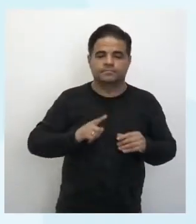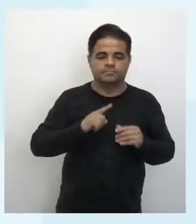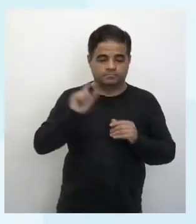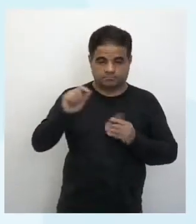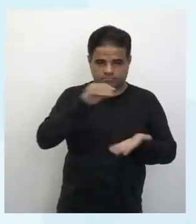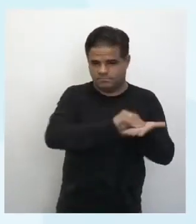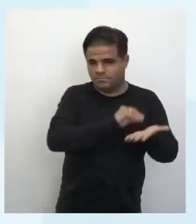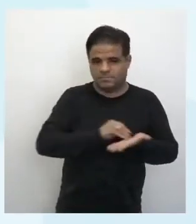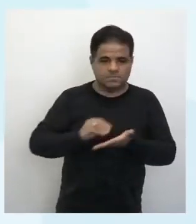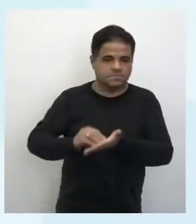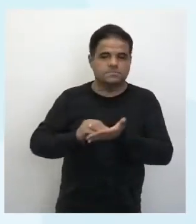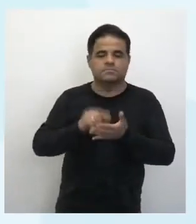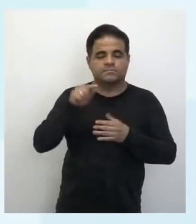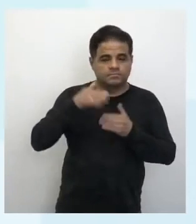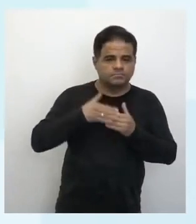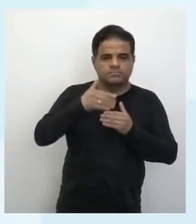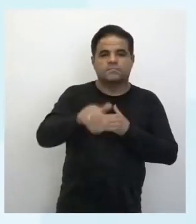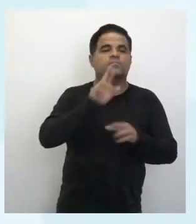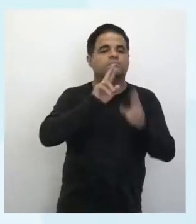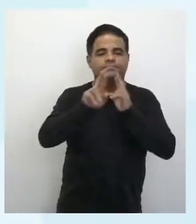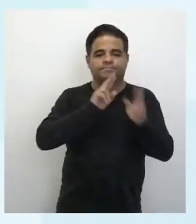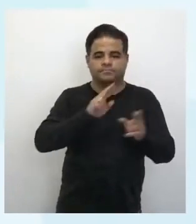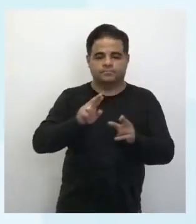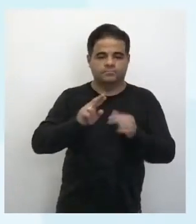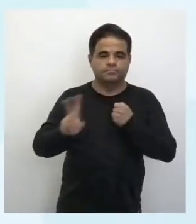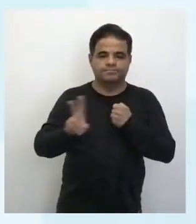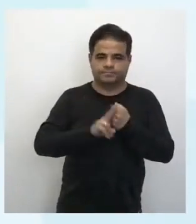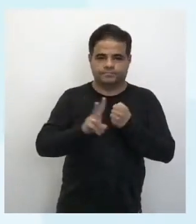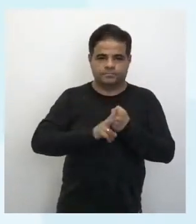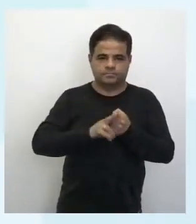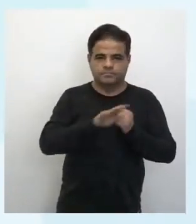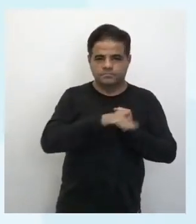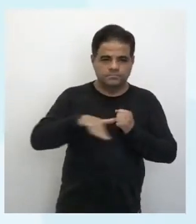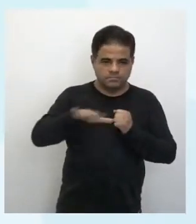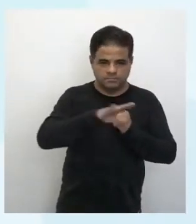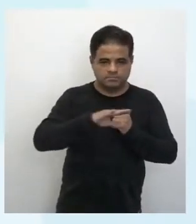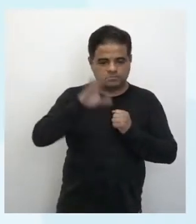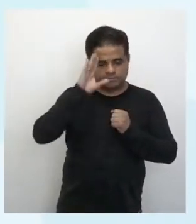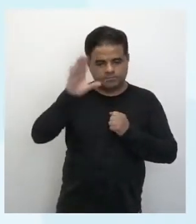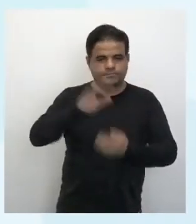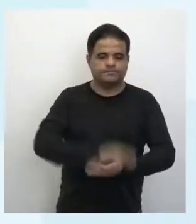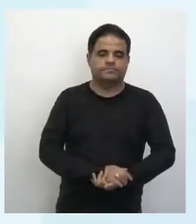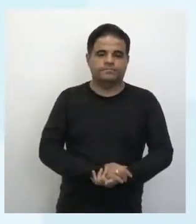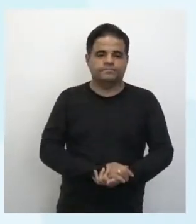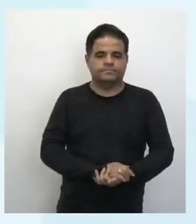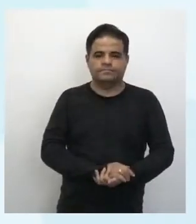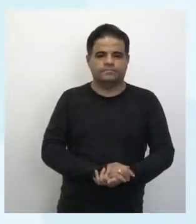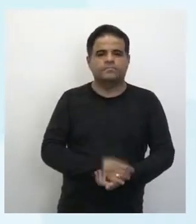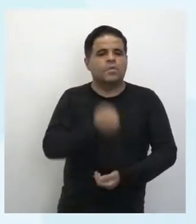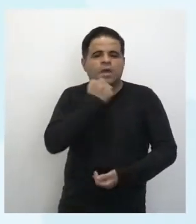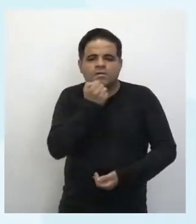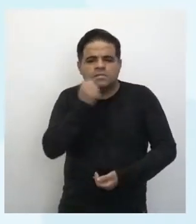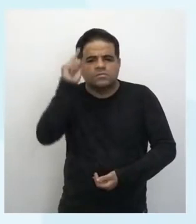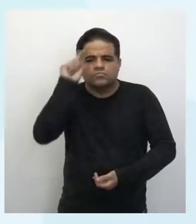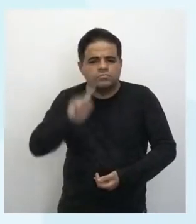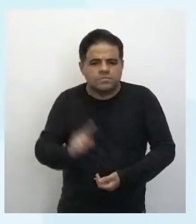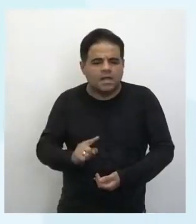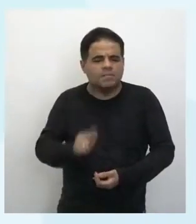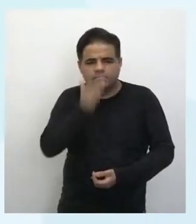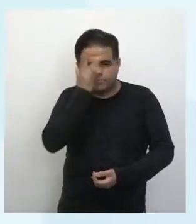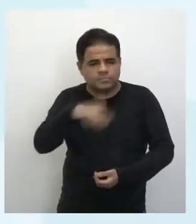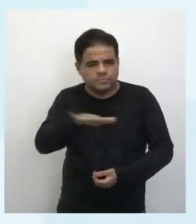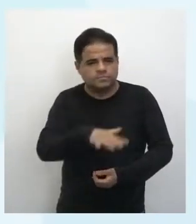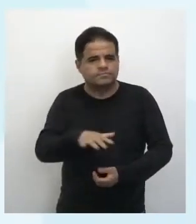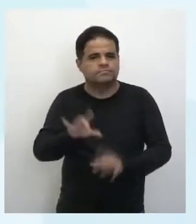o que está faltando para ser respondido a respeito do verbo da oração principal. O que a ciência não sabe, o que os